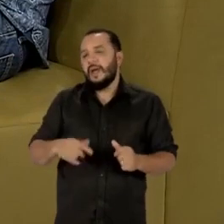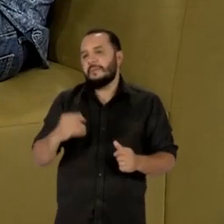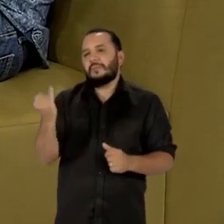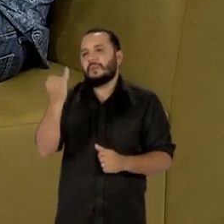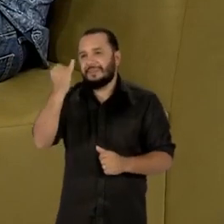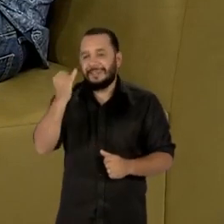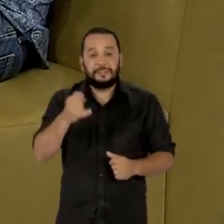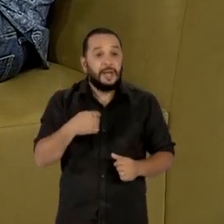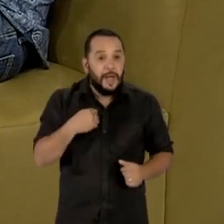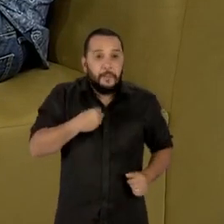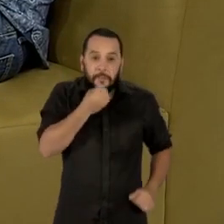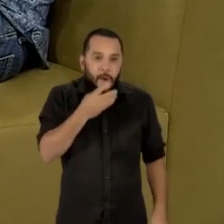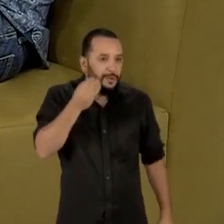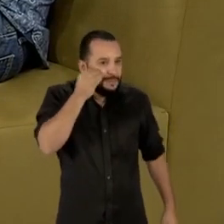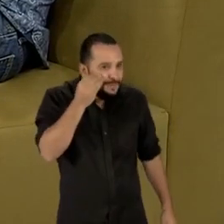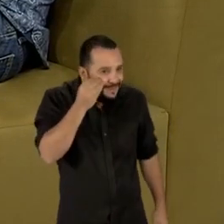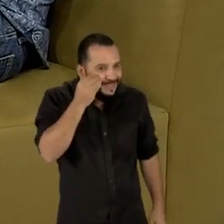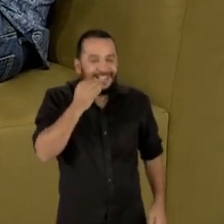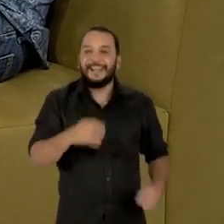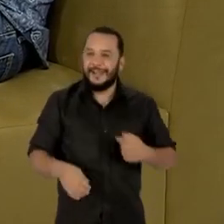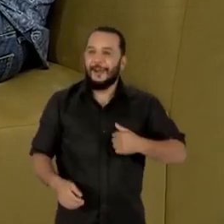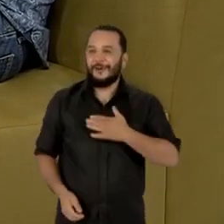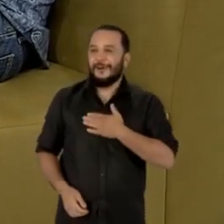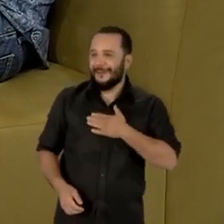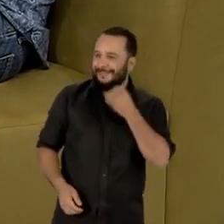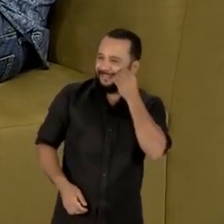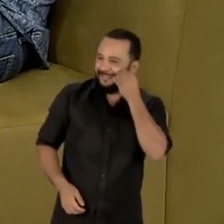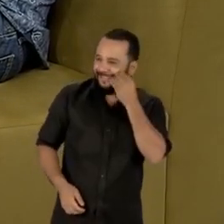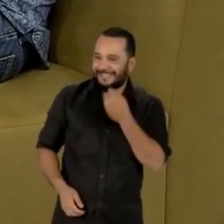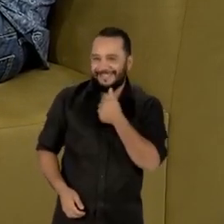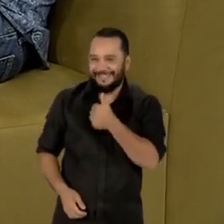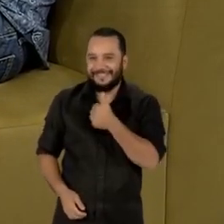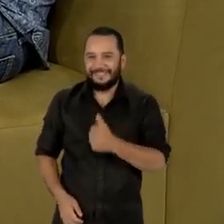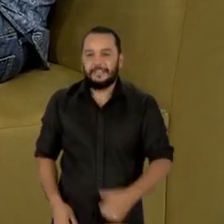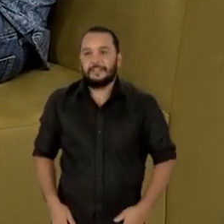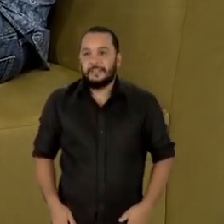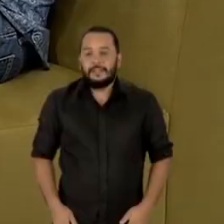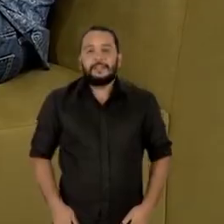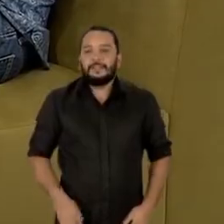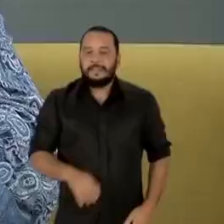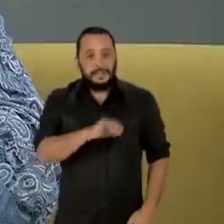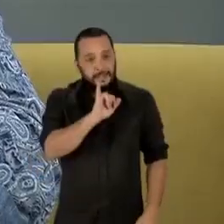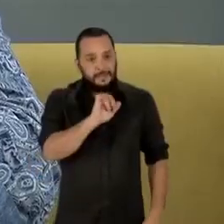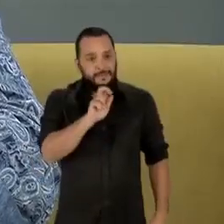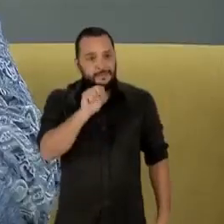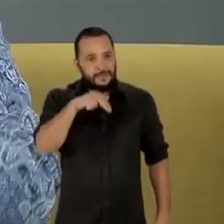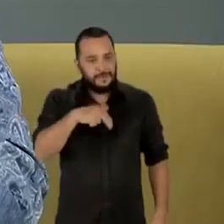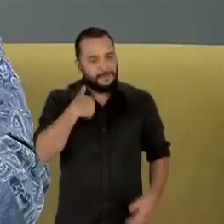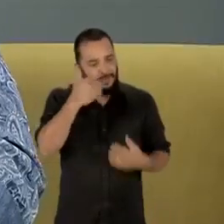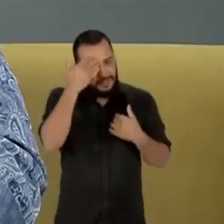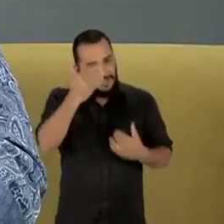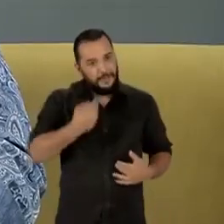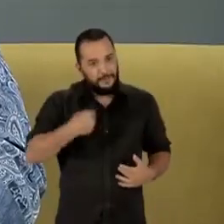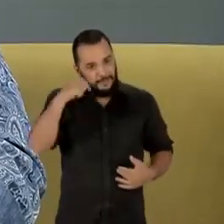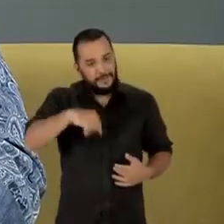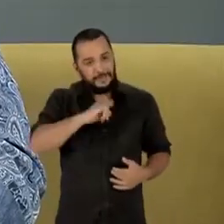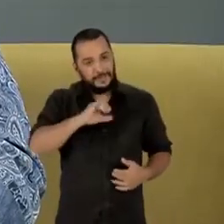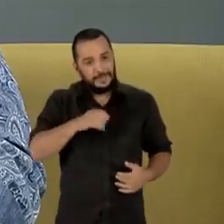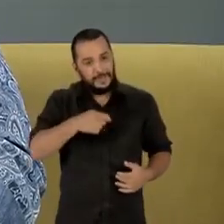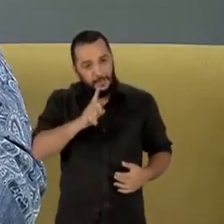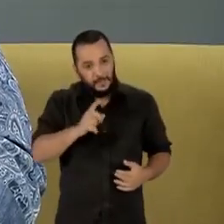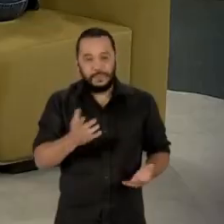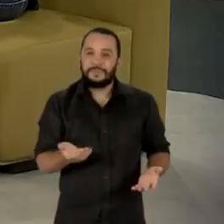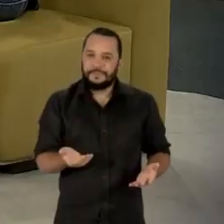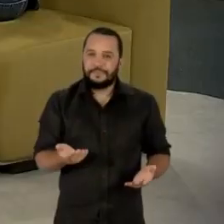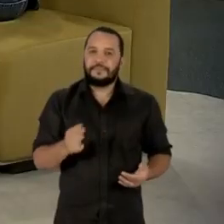provável é experimentar é o que eu gosto é boa foi obrigado pela participação e tecnologias eo você pode